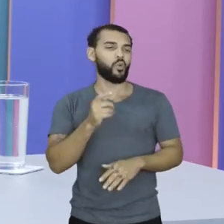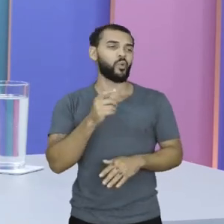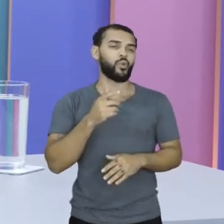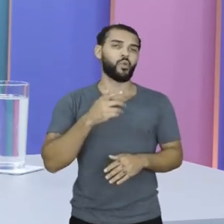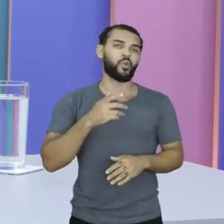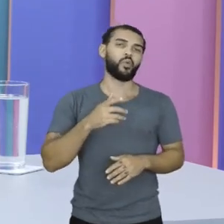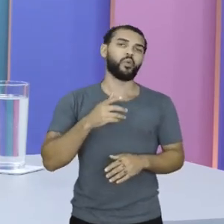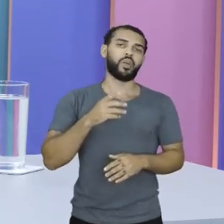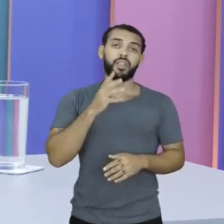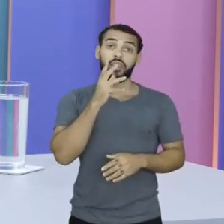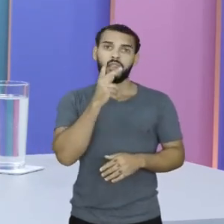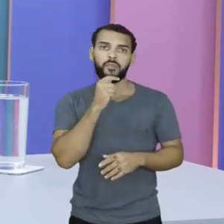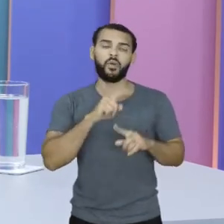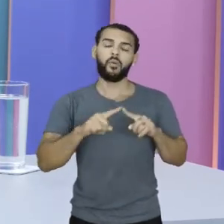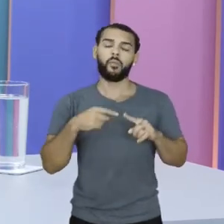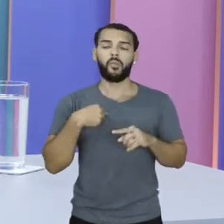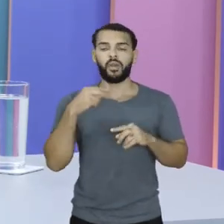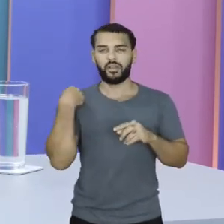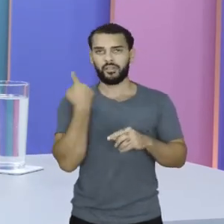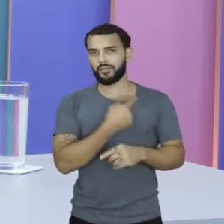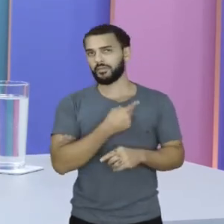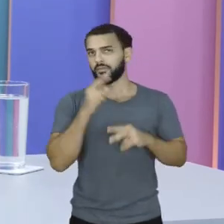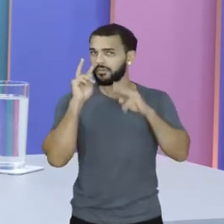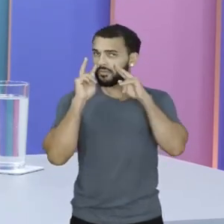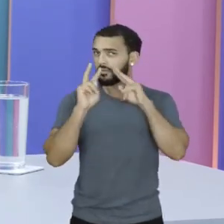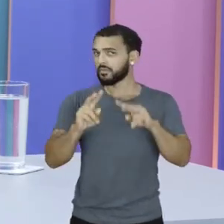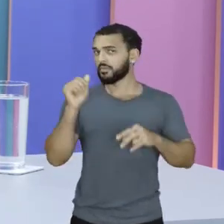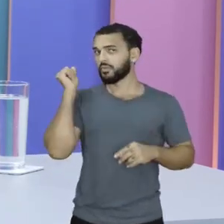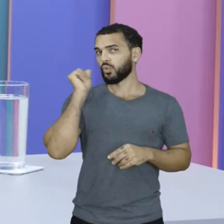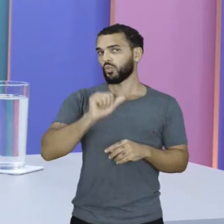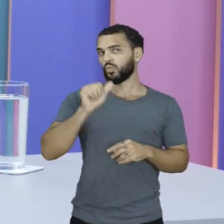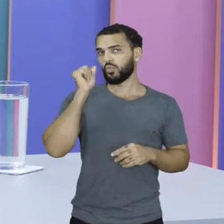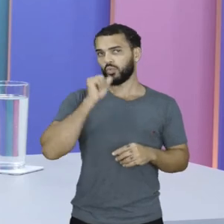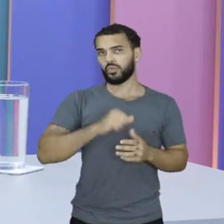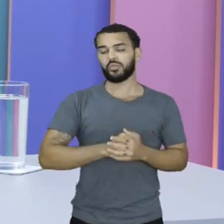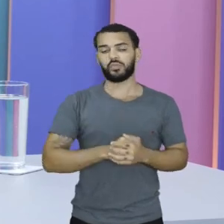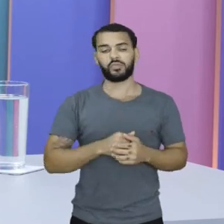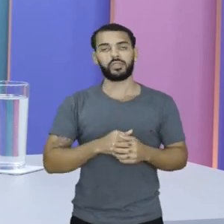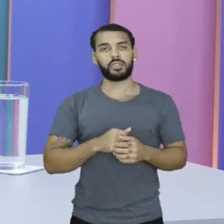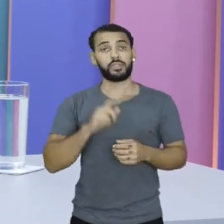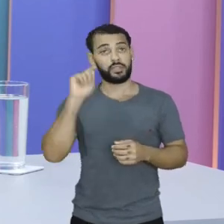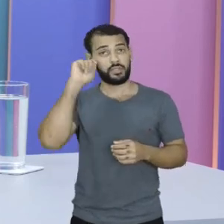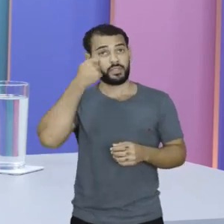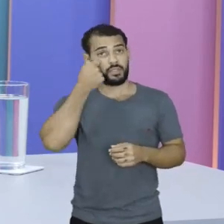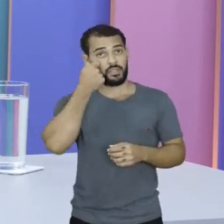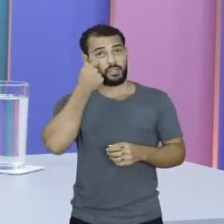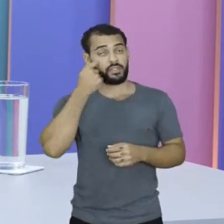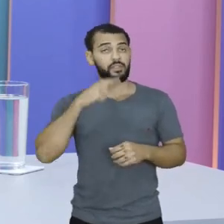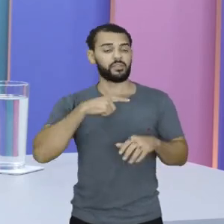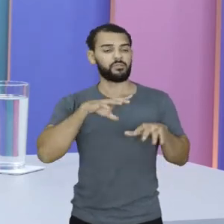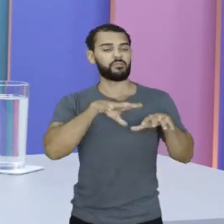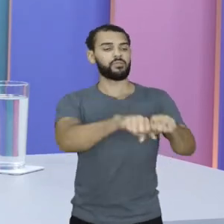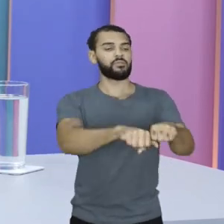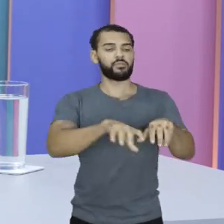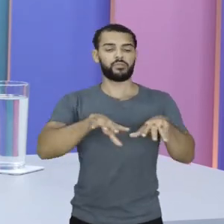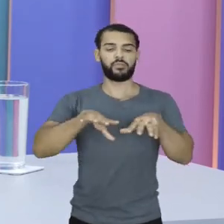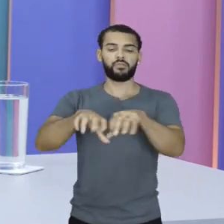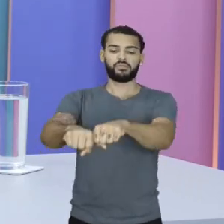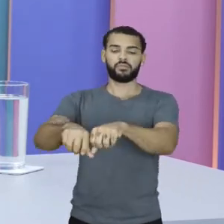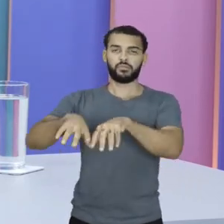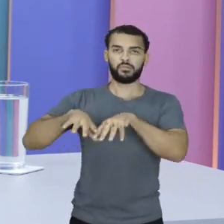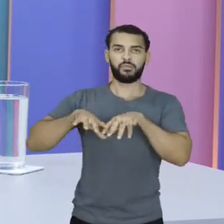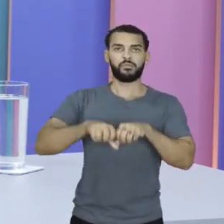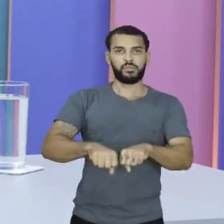vê as mulheres e as mulheres negras ocupando espaços, né? Hoje, o meu estado, o Rio Grande do